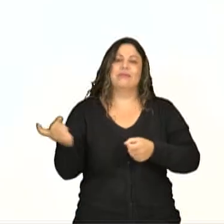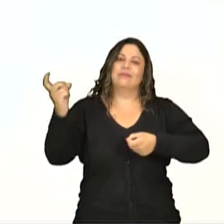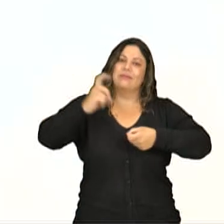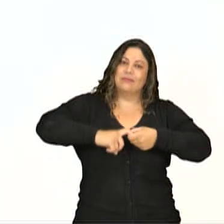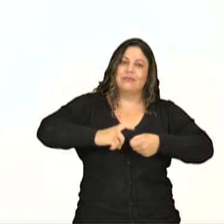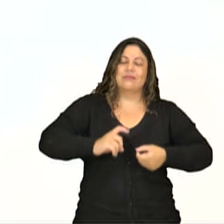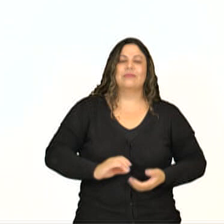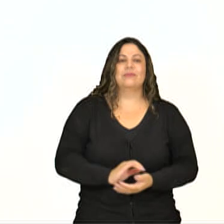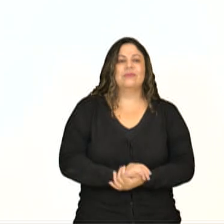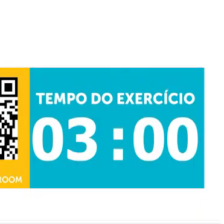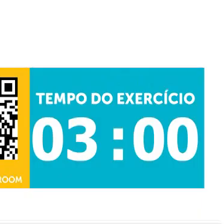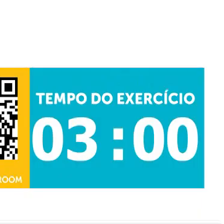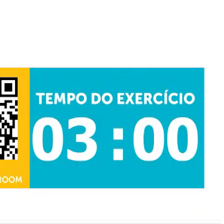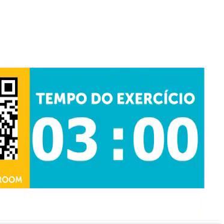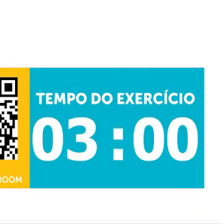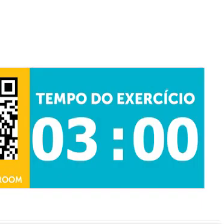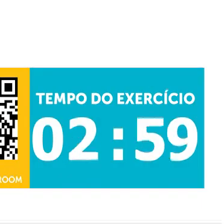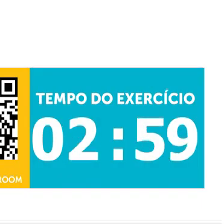voltamos.